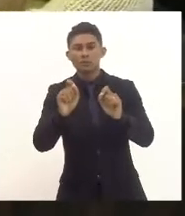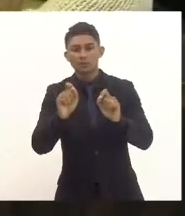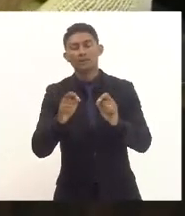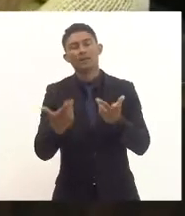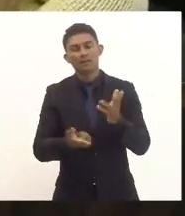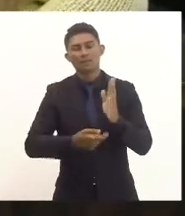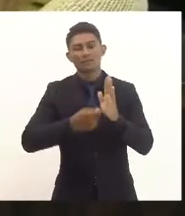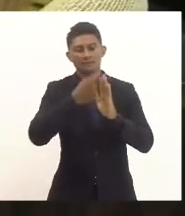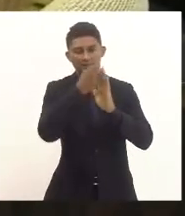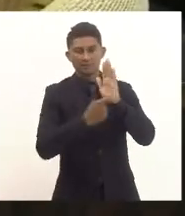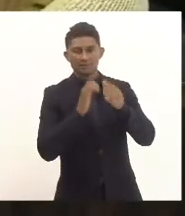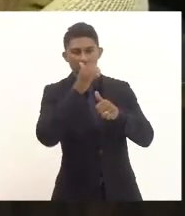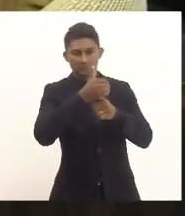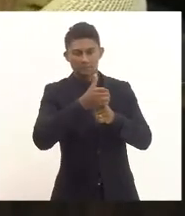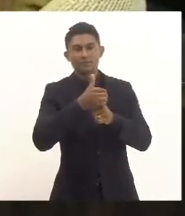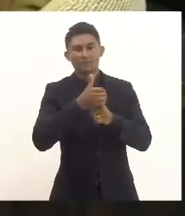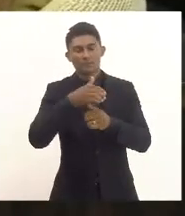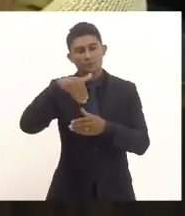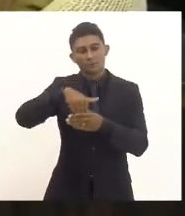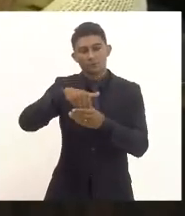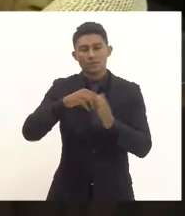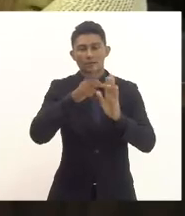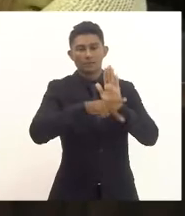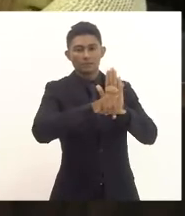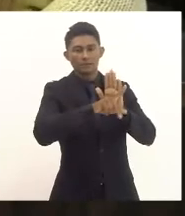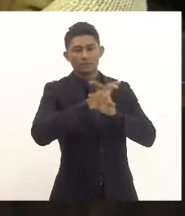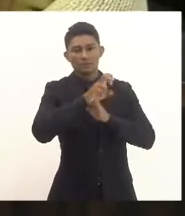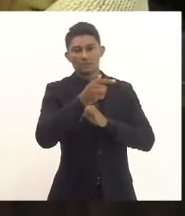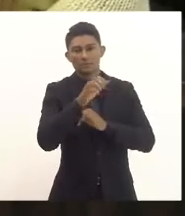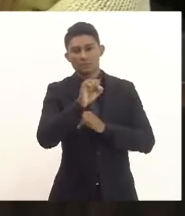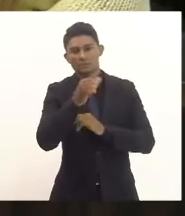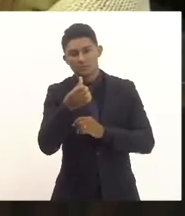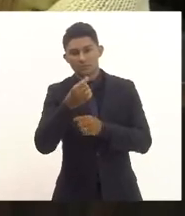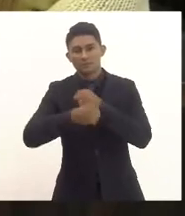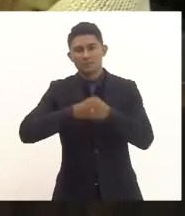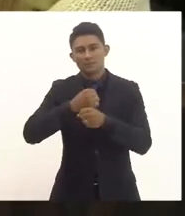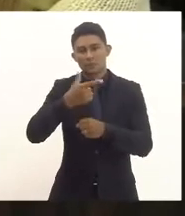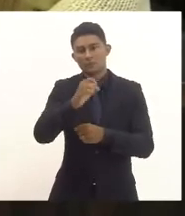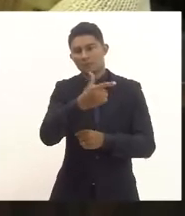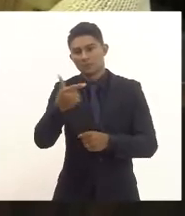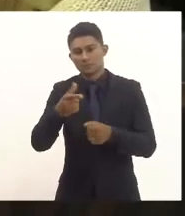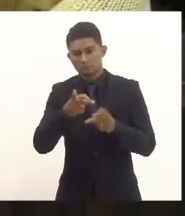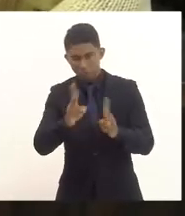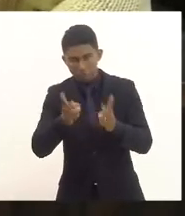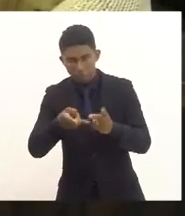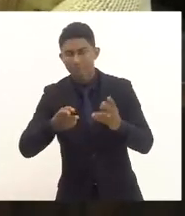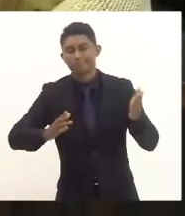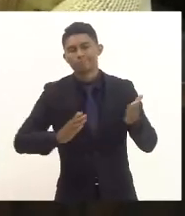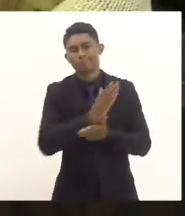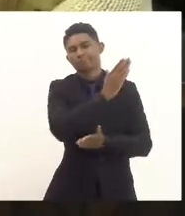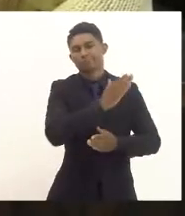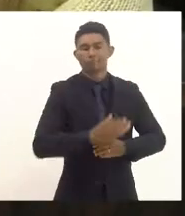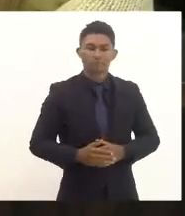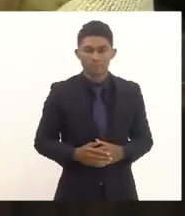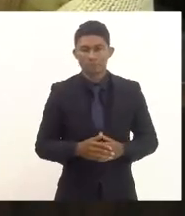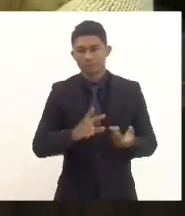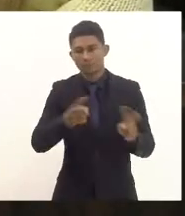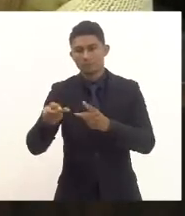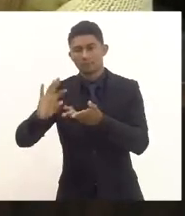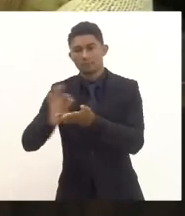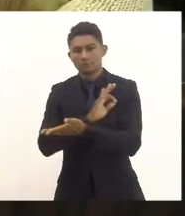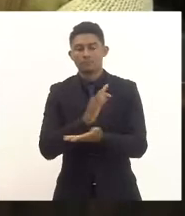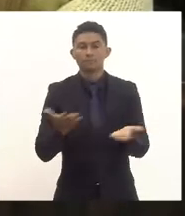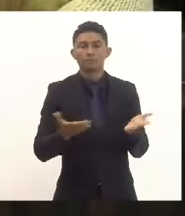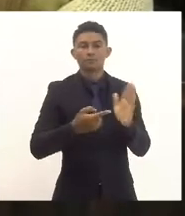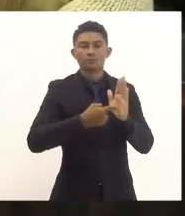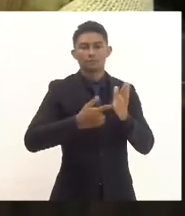do projeto de lei 578 meia de 22 anos que aprovam a permanência porção aprovado vai autógrafo em tramitação